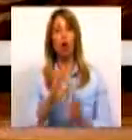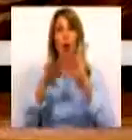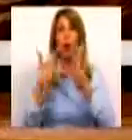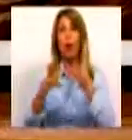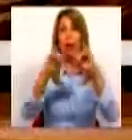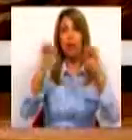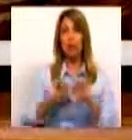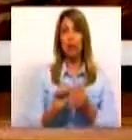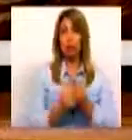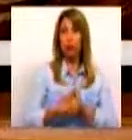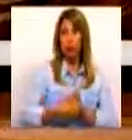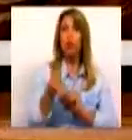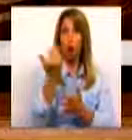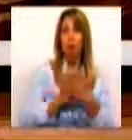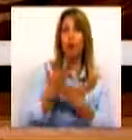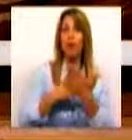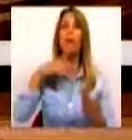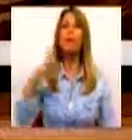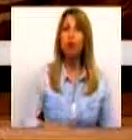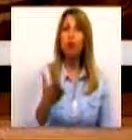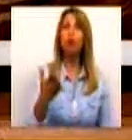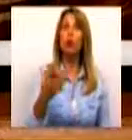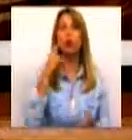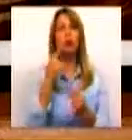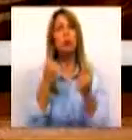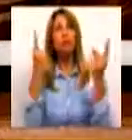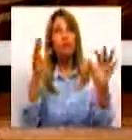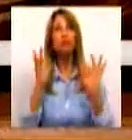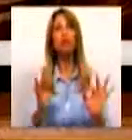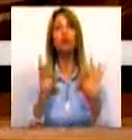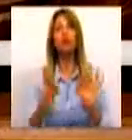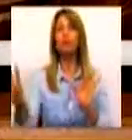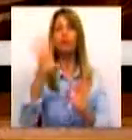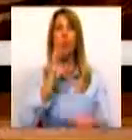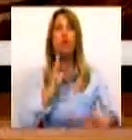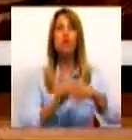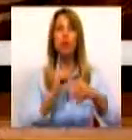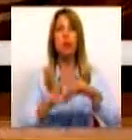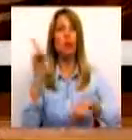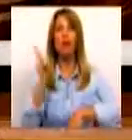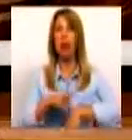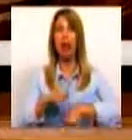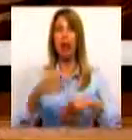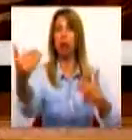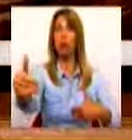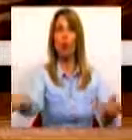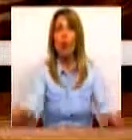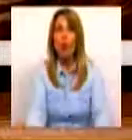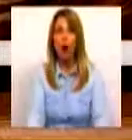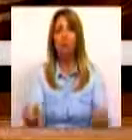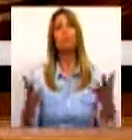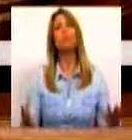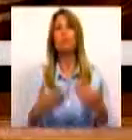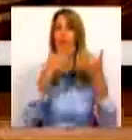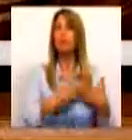da economia portuguesa se manifeste de forma positiva e intemporalmente? O que deve um Governo